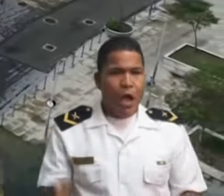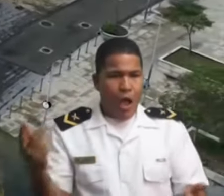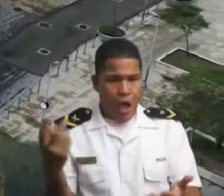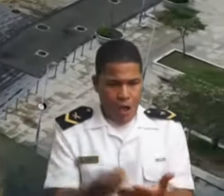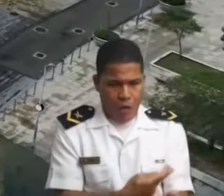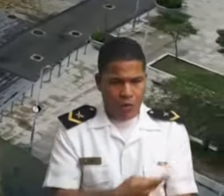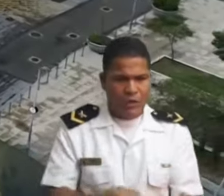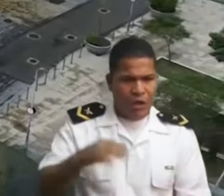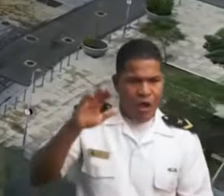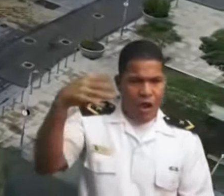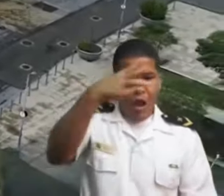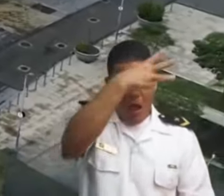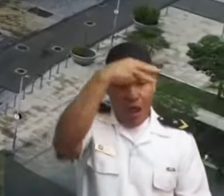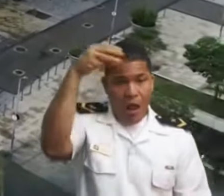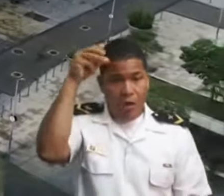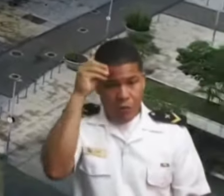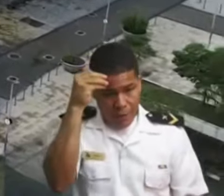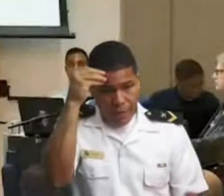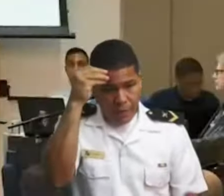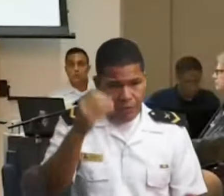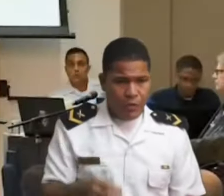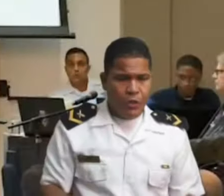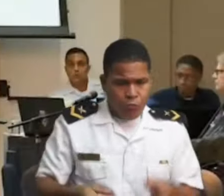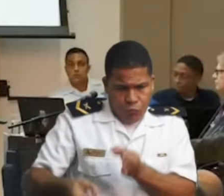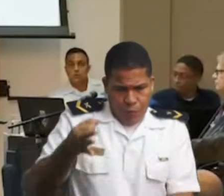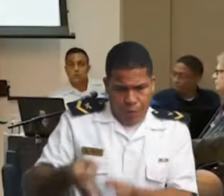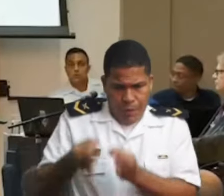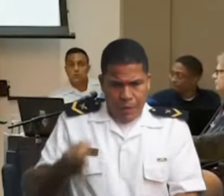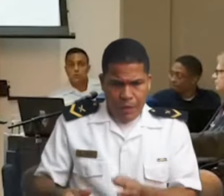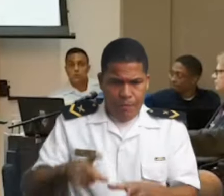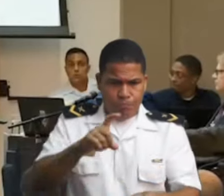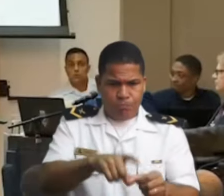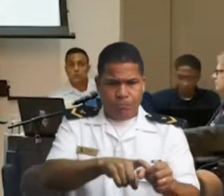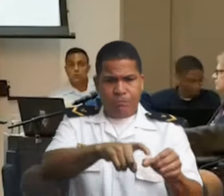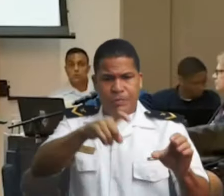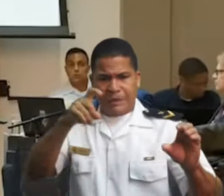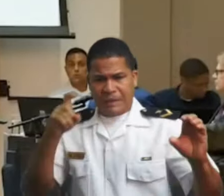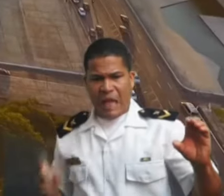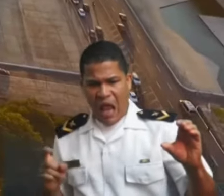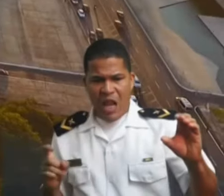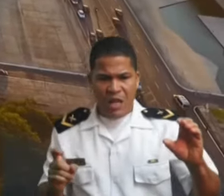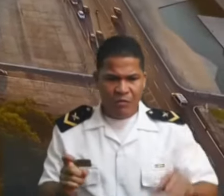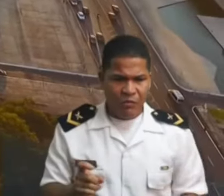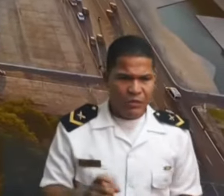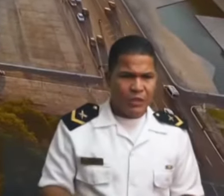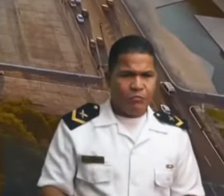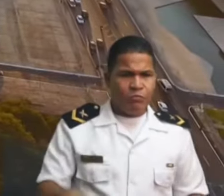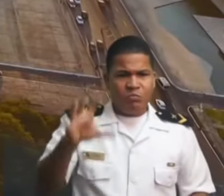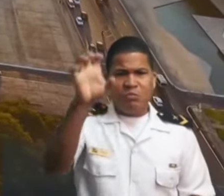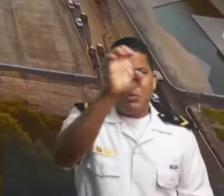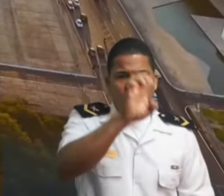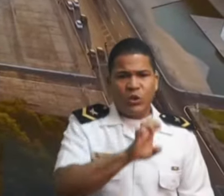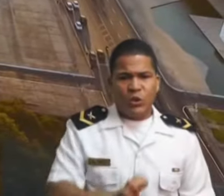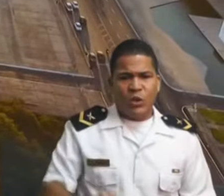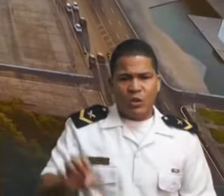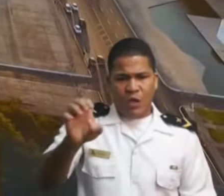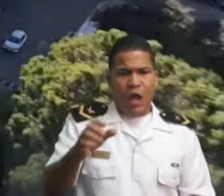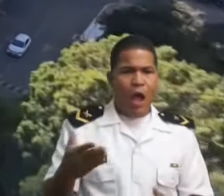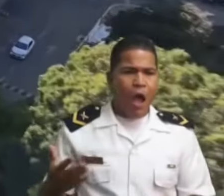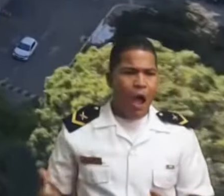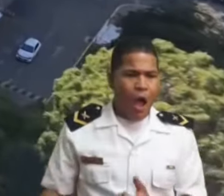O Tribunal Marítimo é um órgão autônomo, com jurisdição em todo o território nacional, auxiliar do Poder